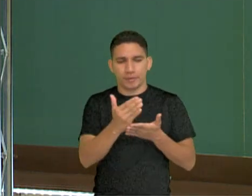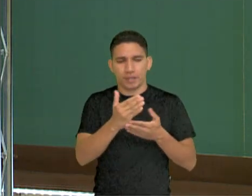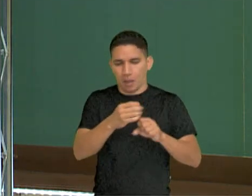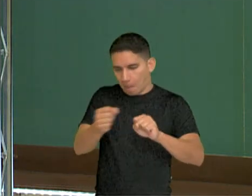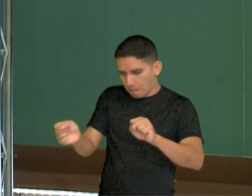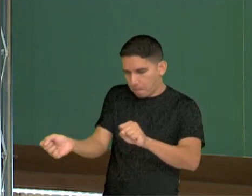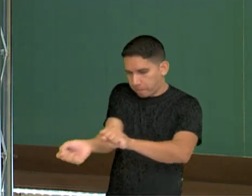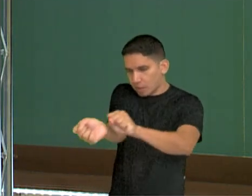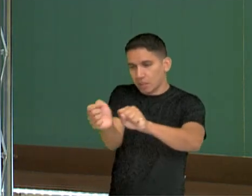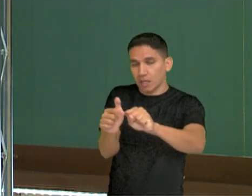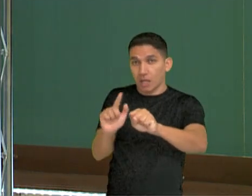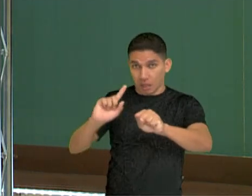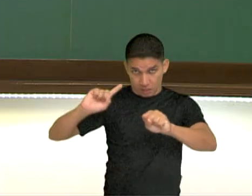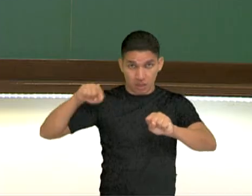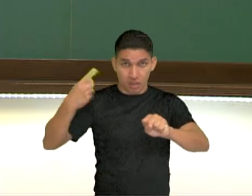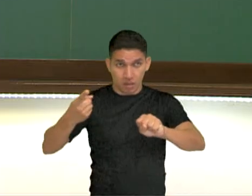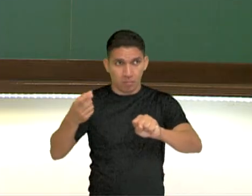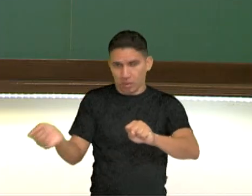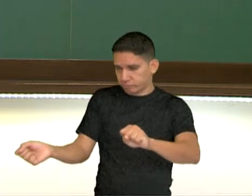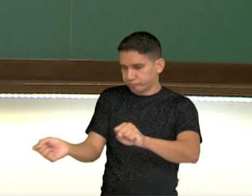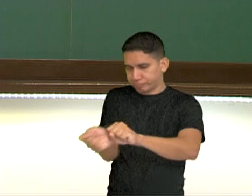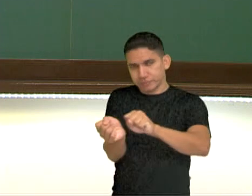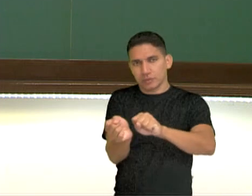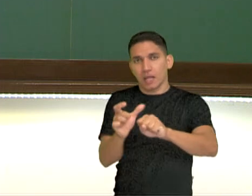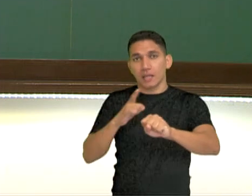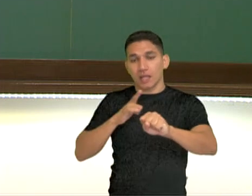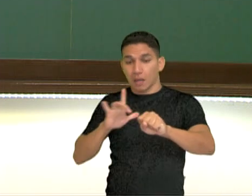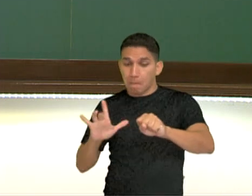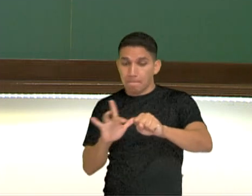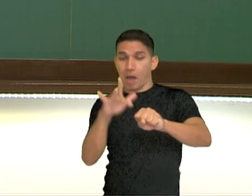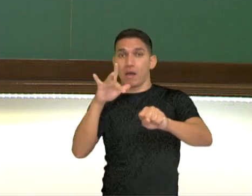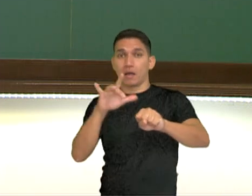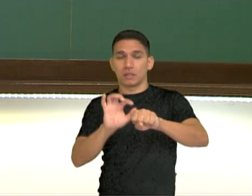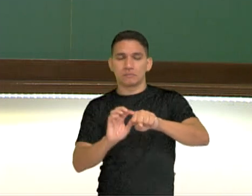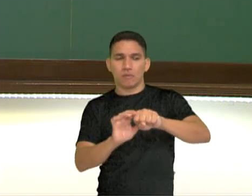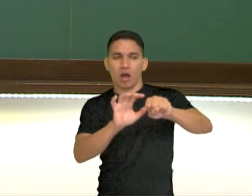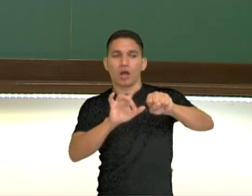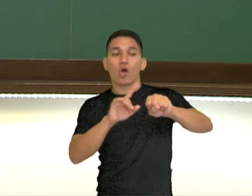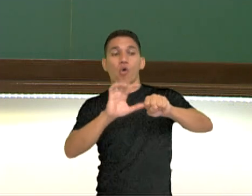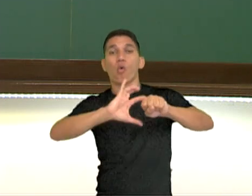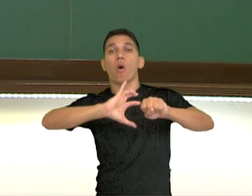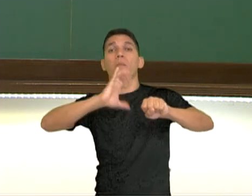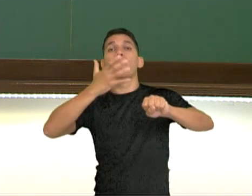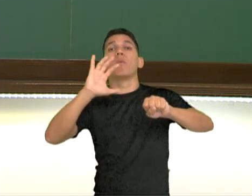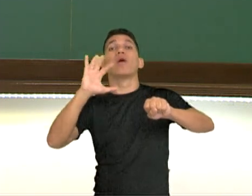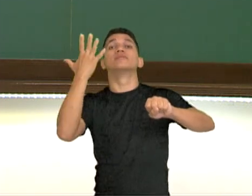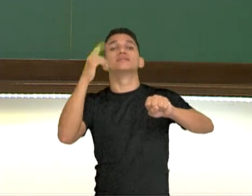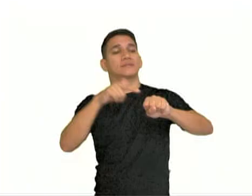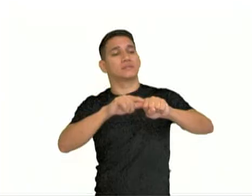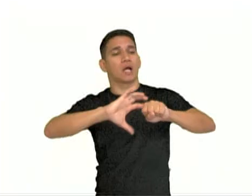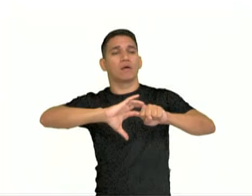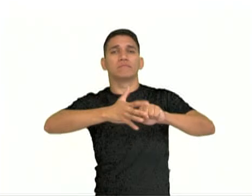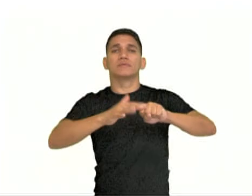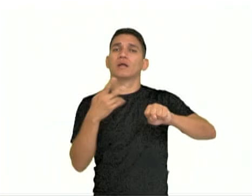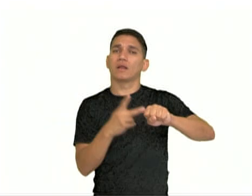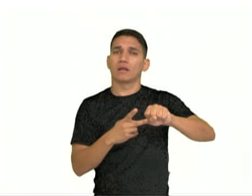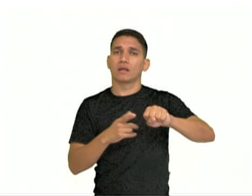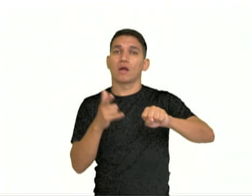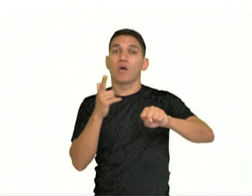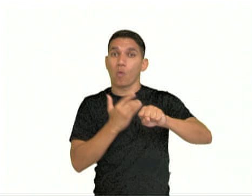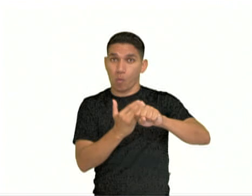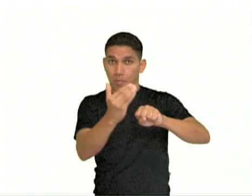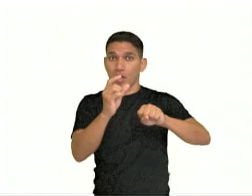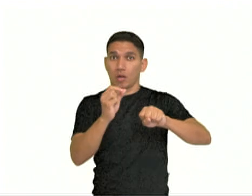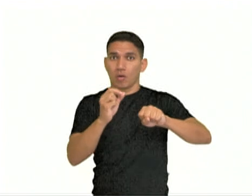do jogador, ou seja, depois do saque ali da interação, o que aconteceu com a nossa boleta, a nossa bola de vôlei, certo? Ela